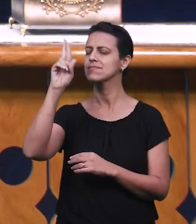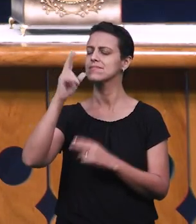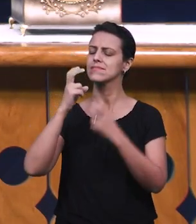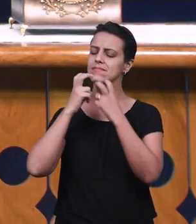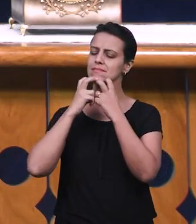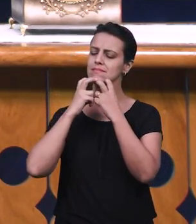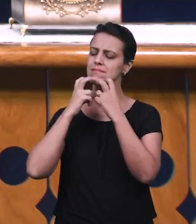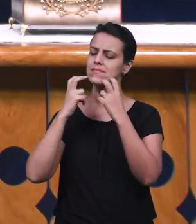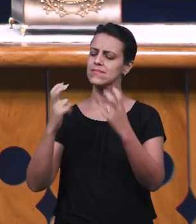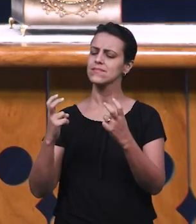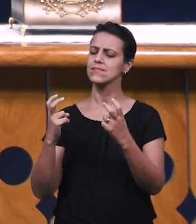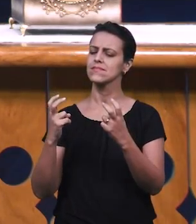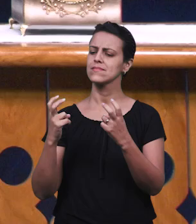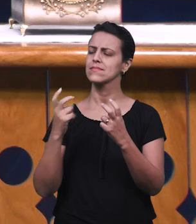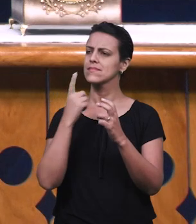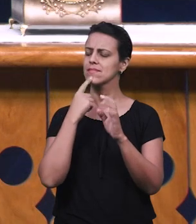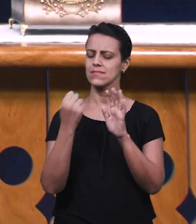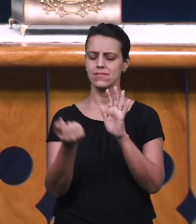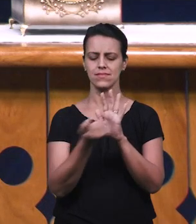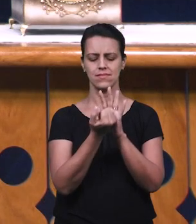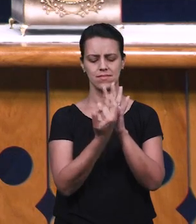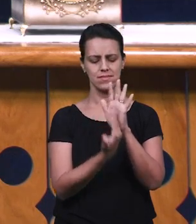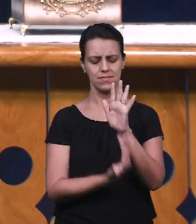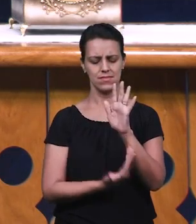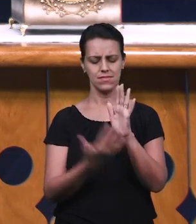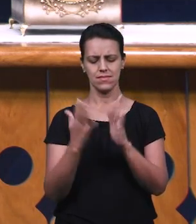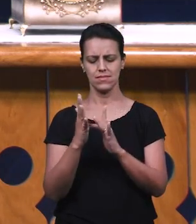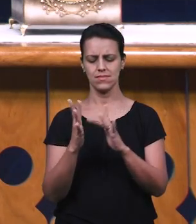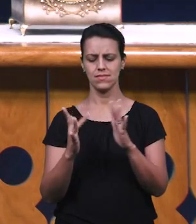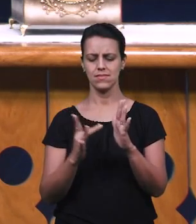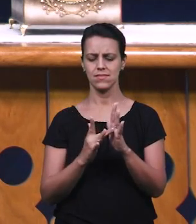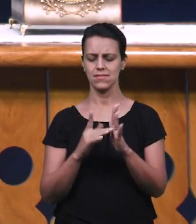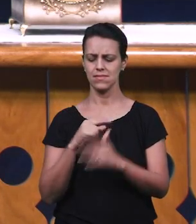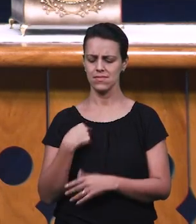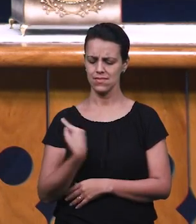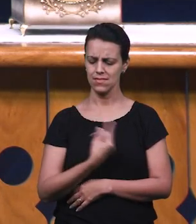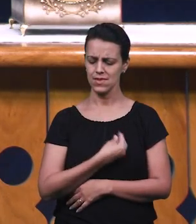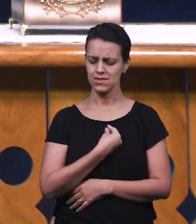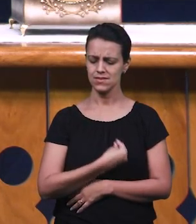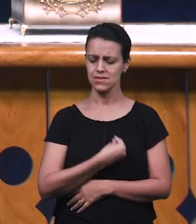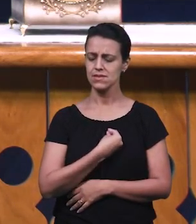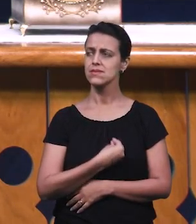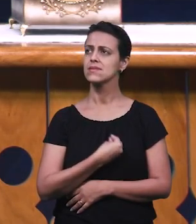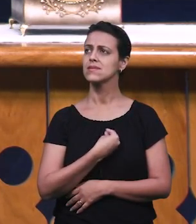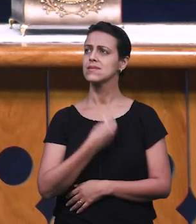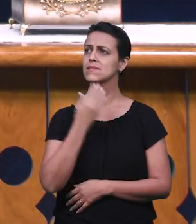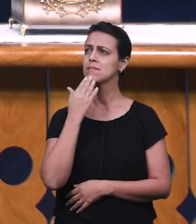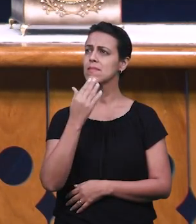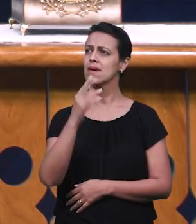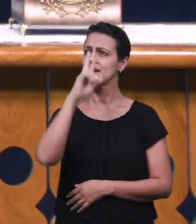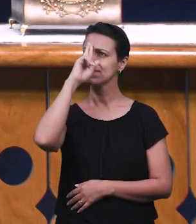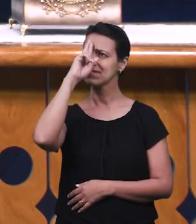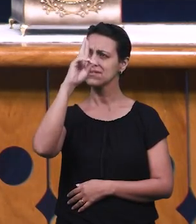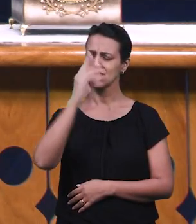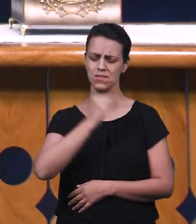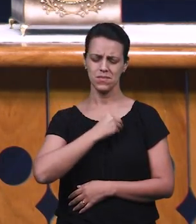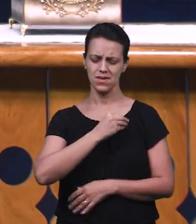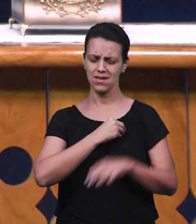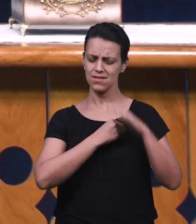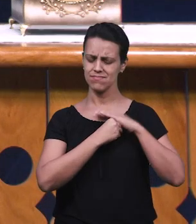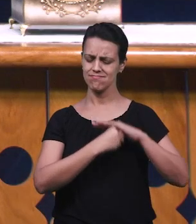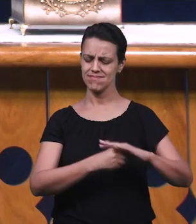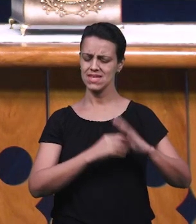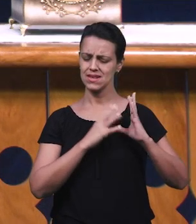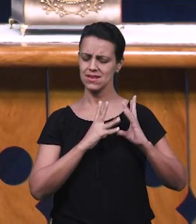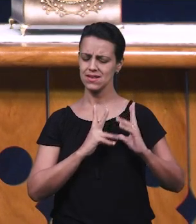nós clamamos agora pelo poder do sangue de Jesus sobre nossas vidas, purifica todo o nosso